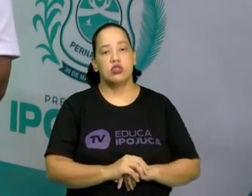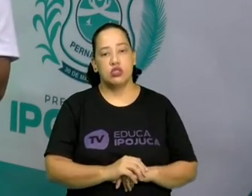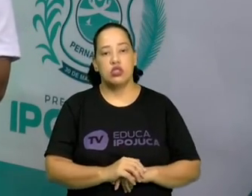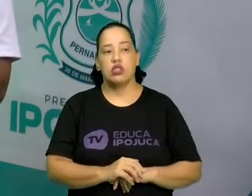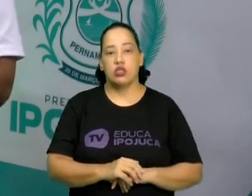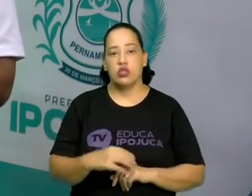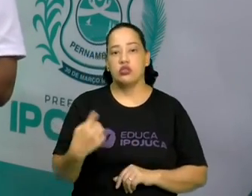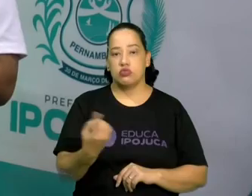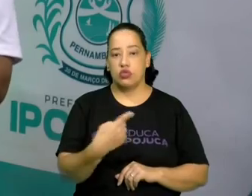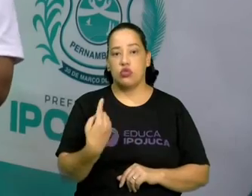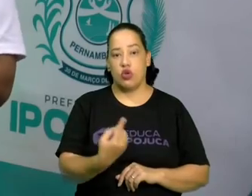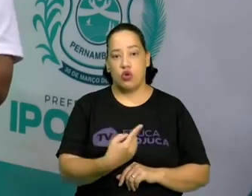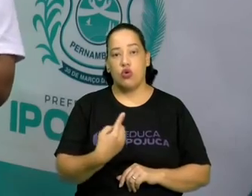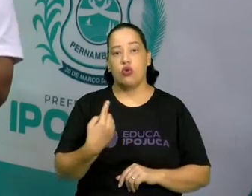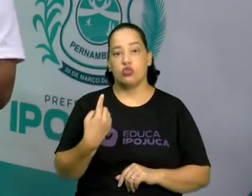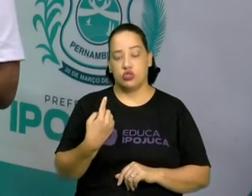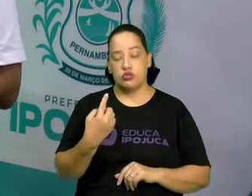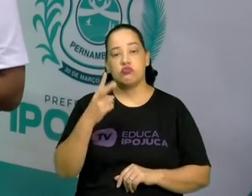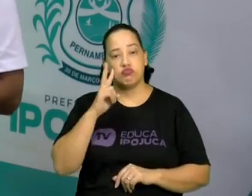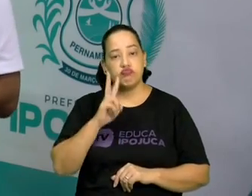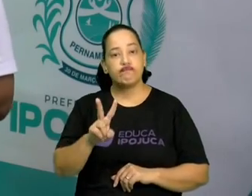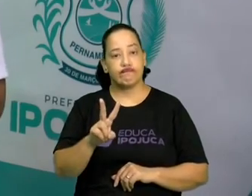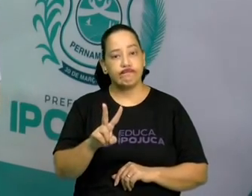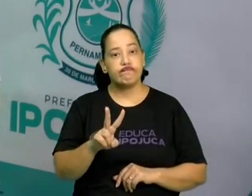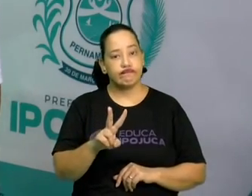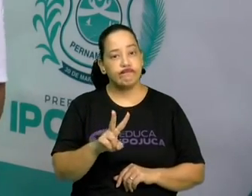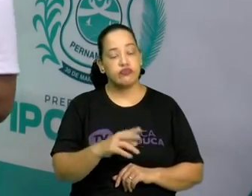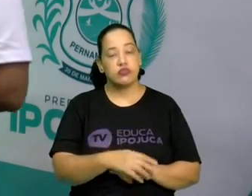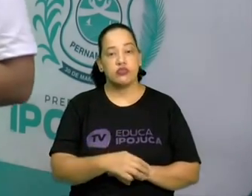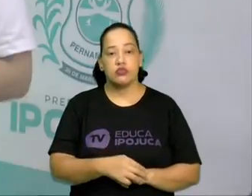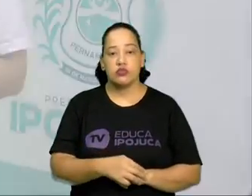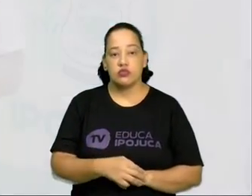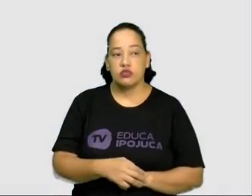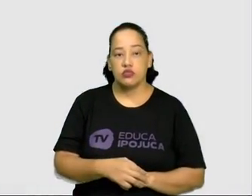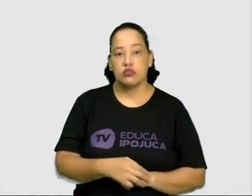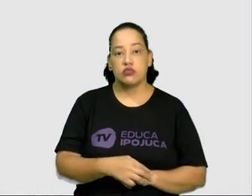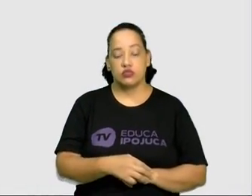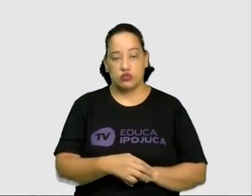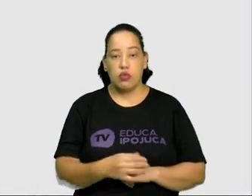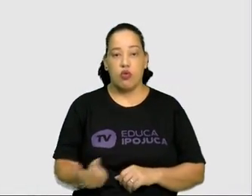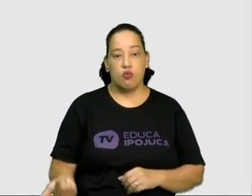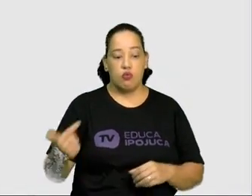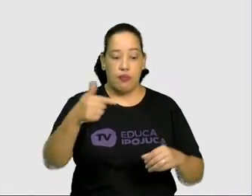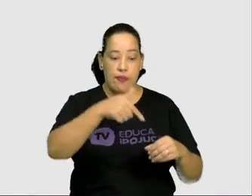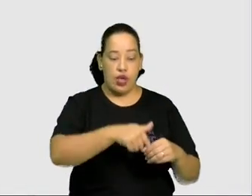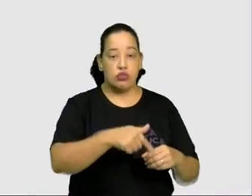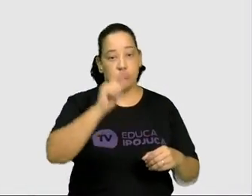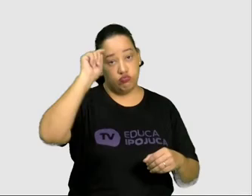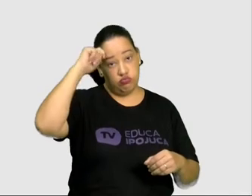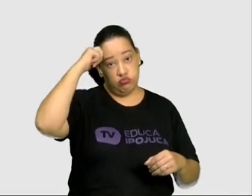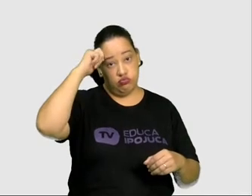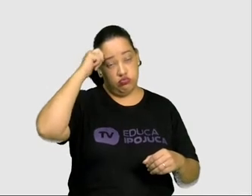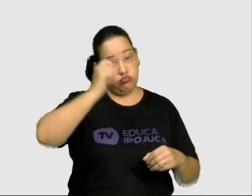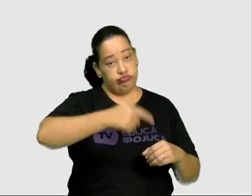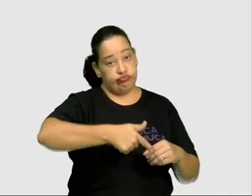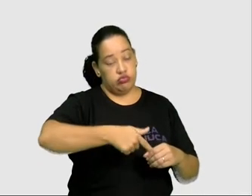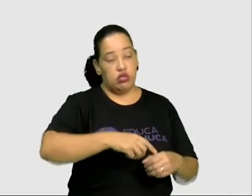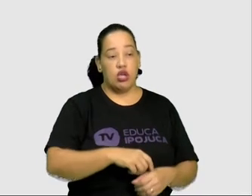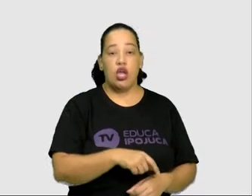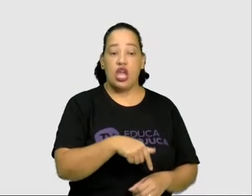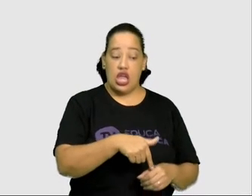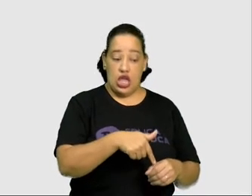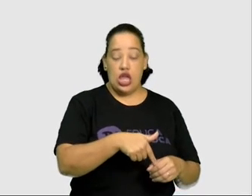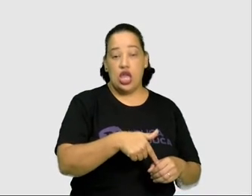gente vivencia mais próximo esse processo, a extração do petróleo. Nessa extração do